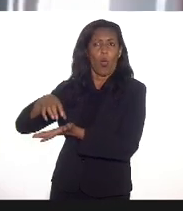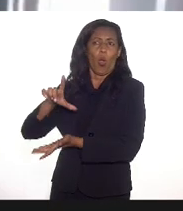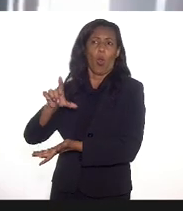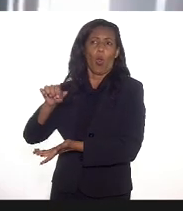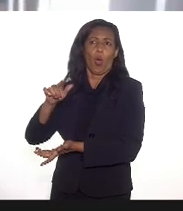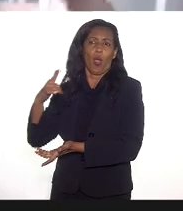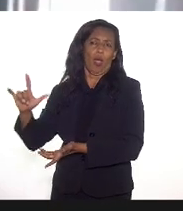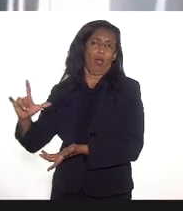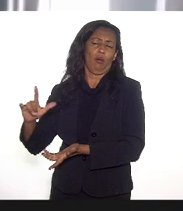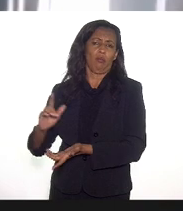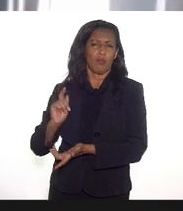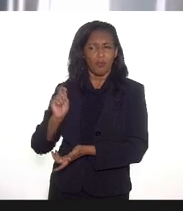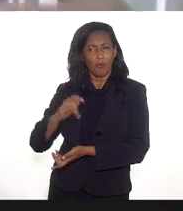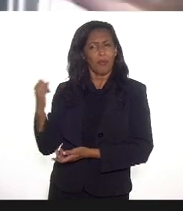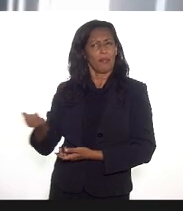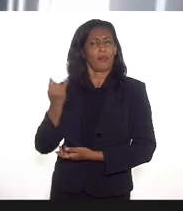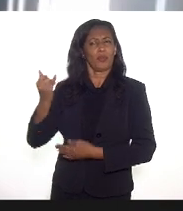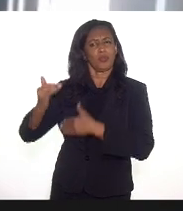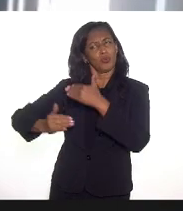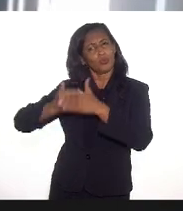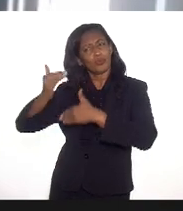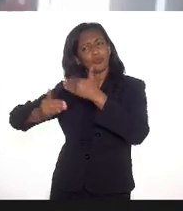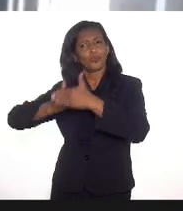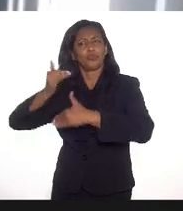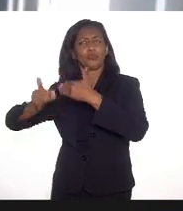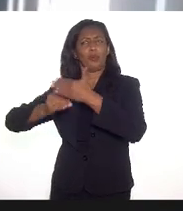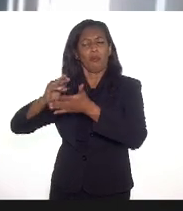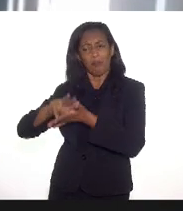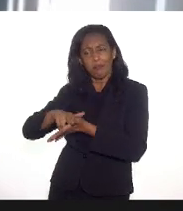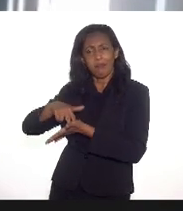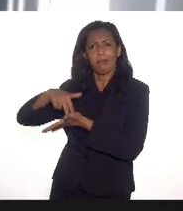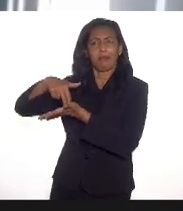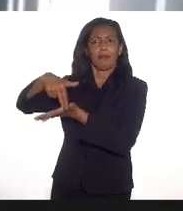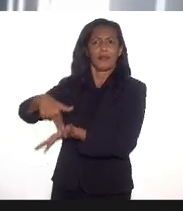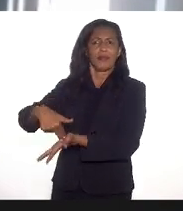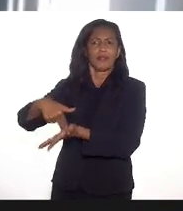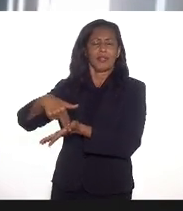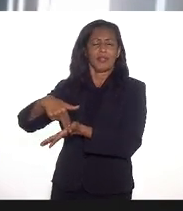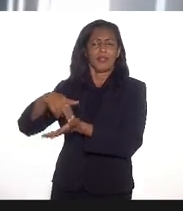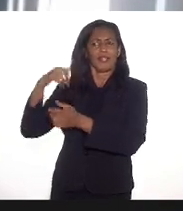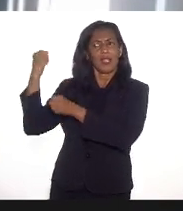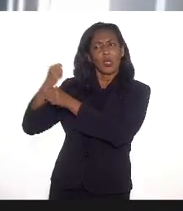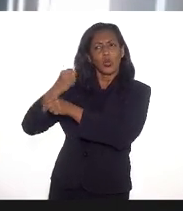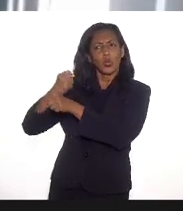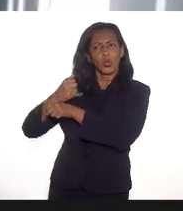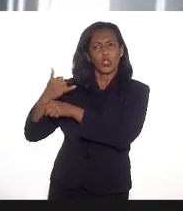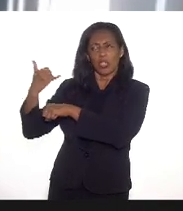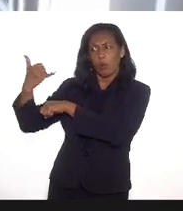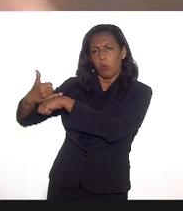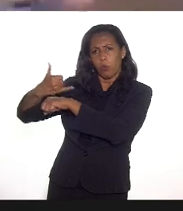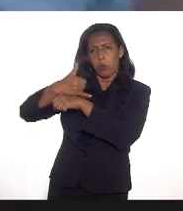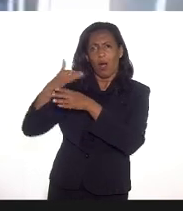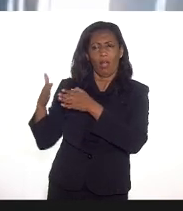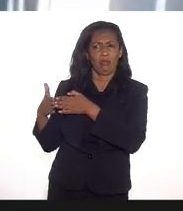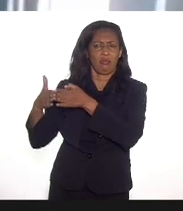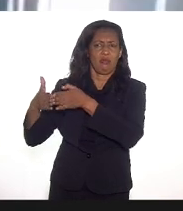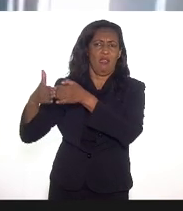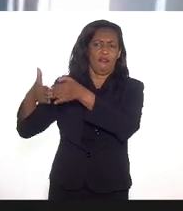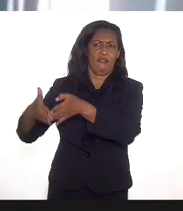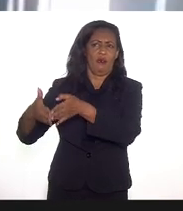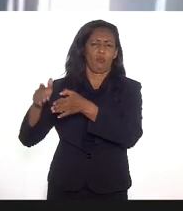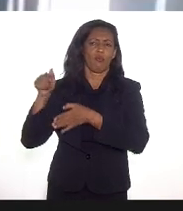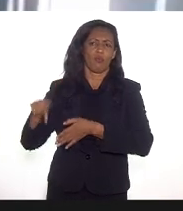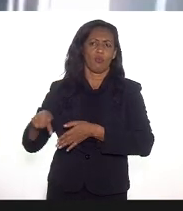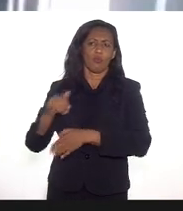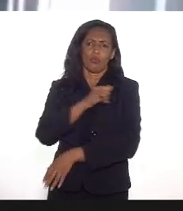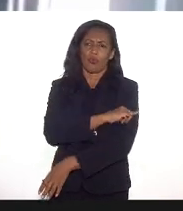muito importante para o desenvolvimento, para a retomada, para o soerguimento da indústria naval no Rio de Janeiro e no Brasil. E sem falar dos